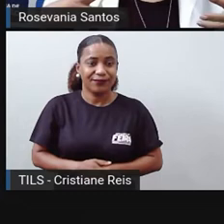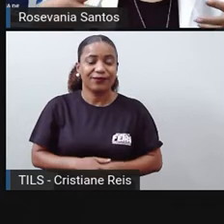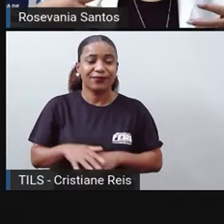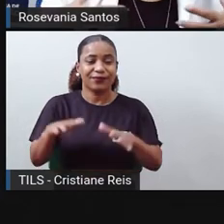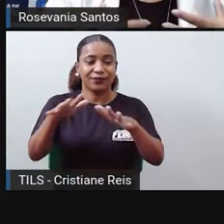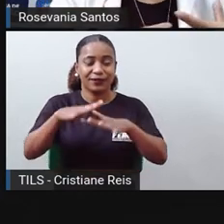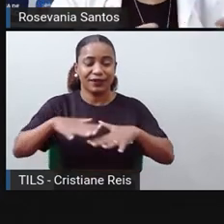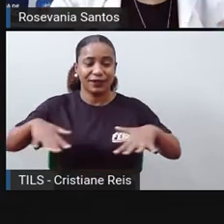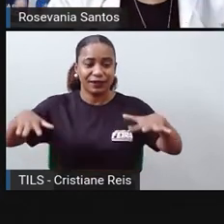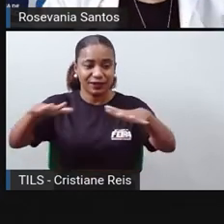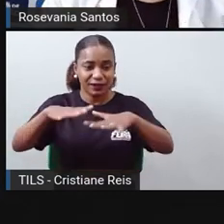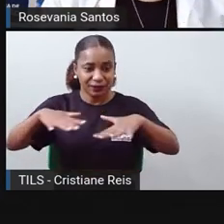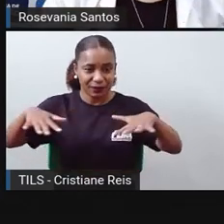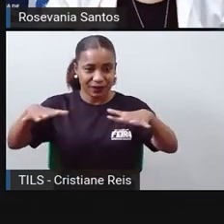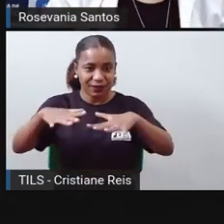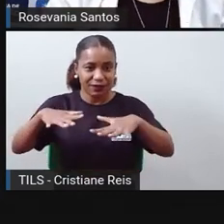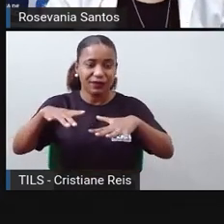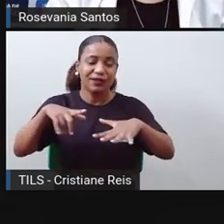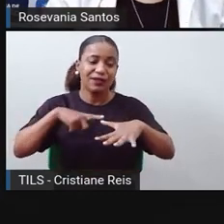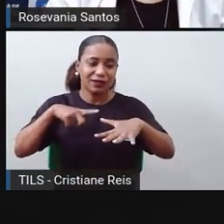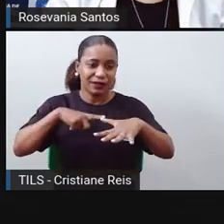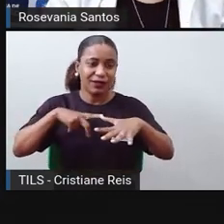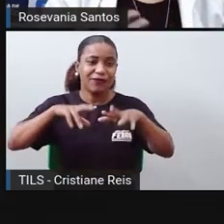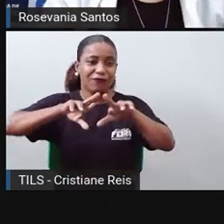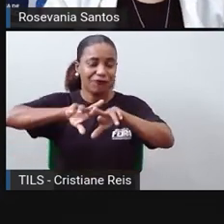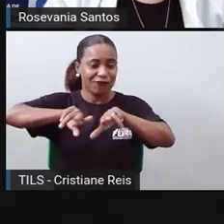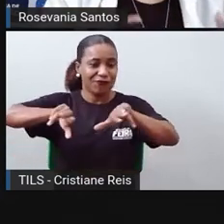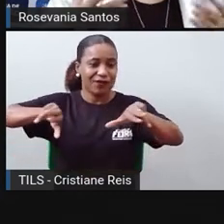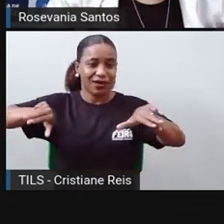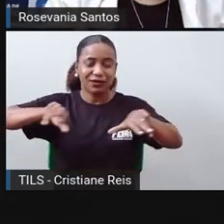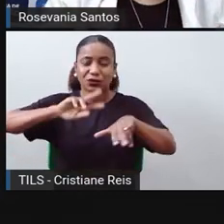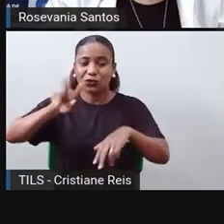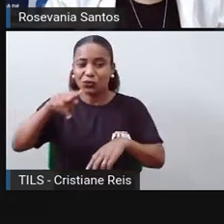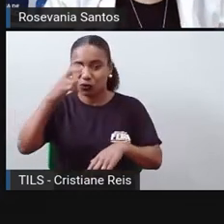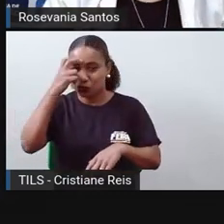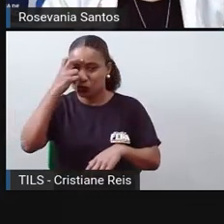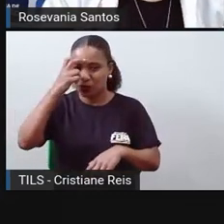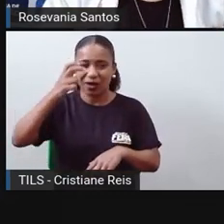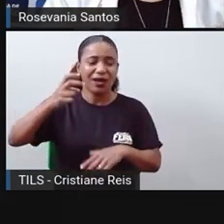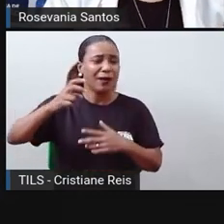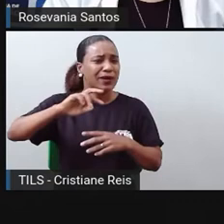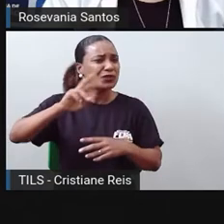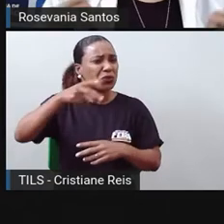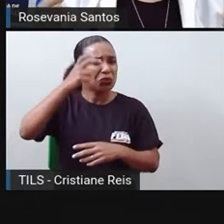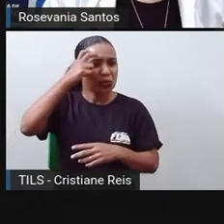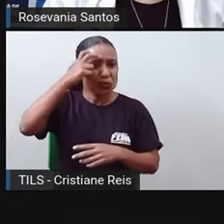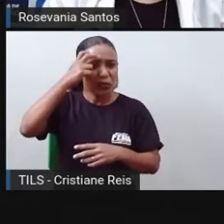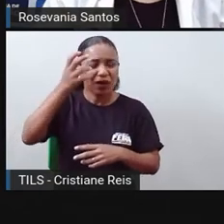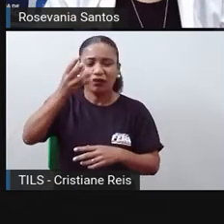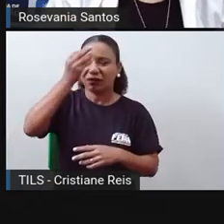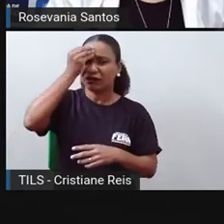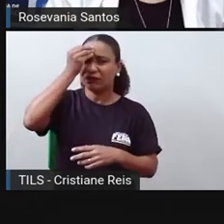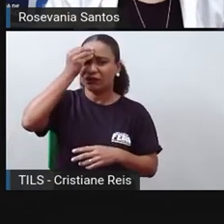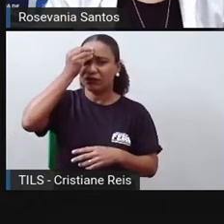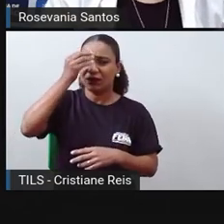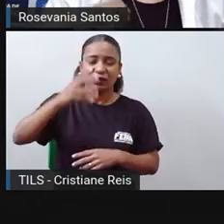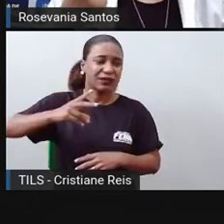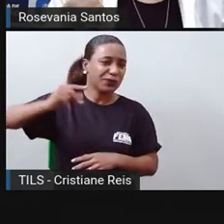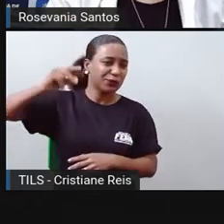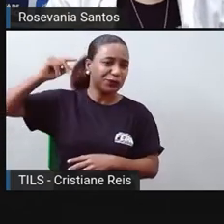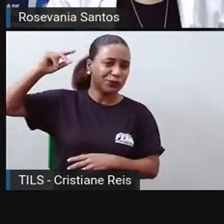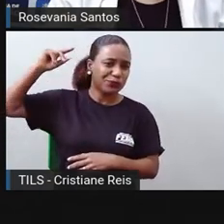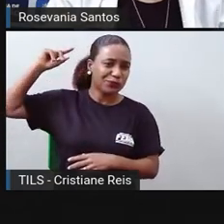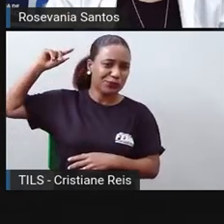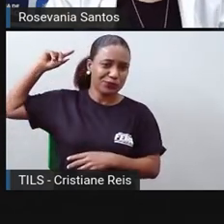bora dizer assim, a junção, né, de várias culturas milenares, com características culturais que